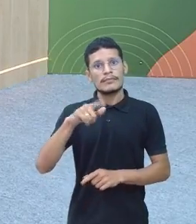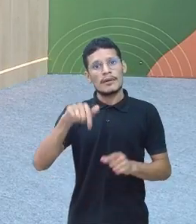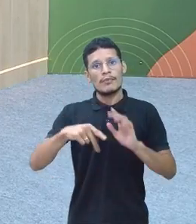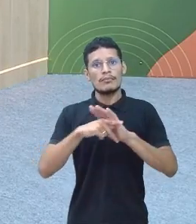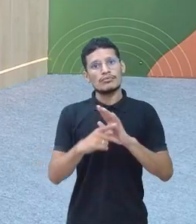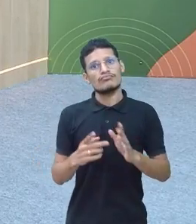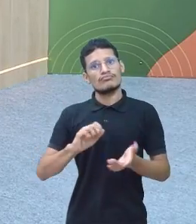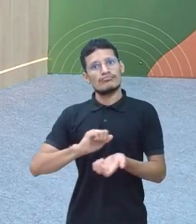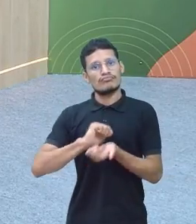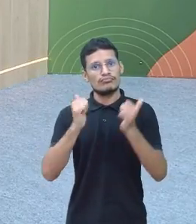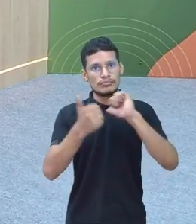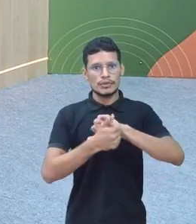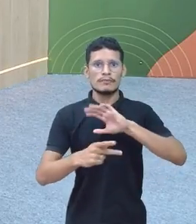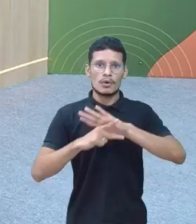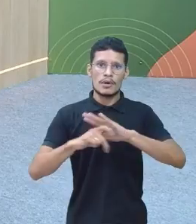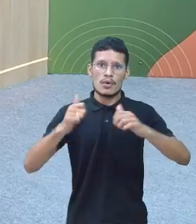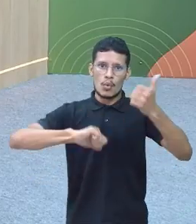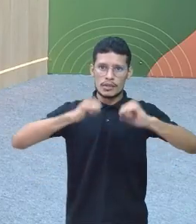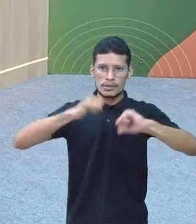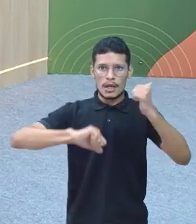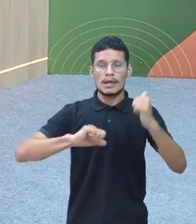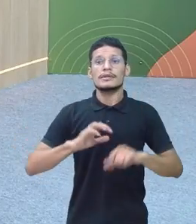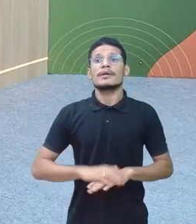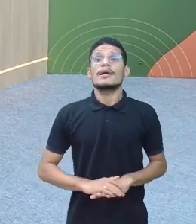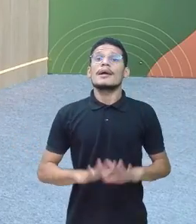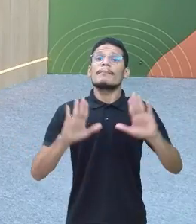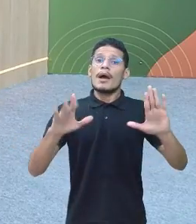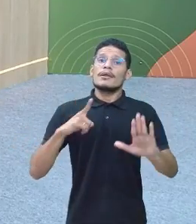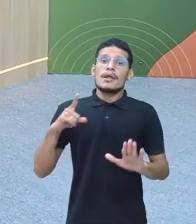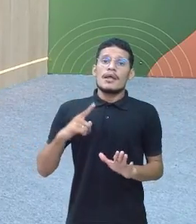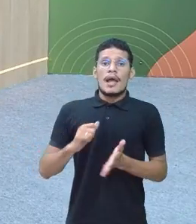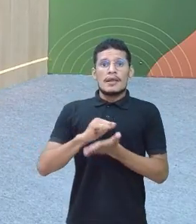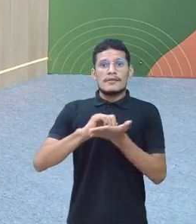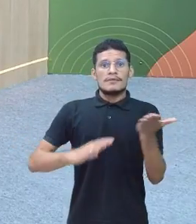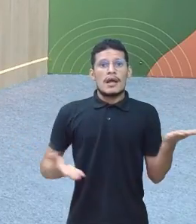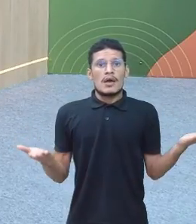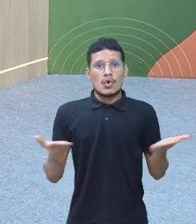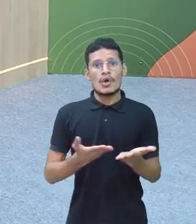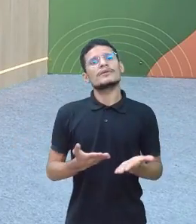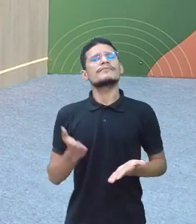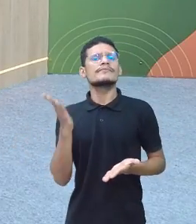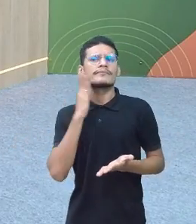qualidades. Então, eu trouxe um exercício de reconhecimento